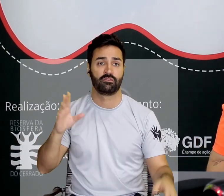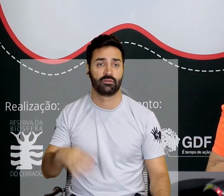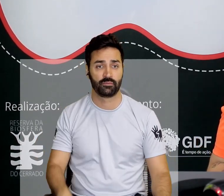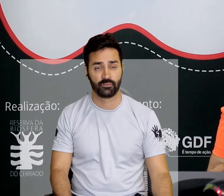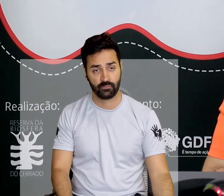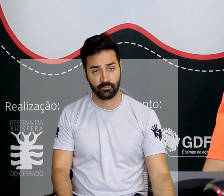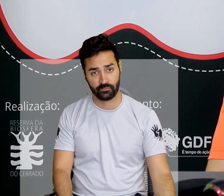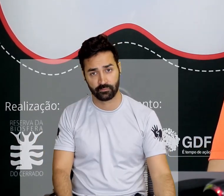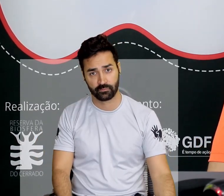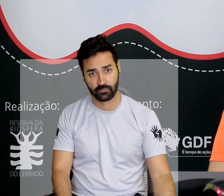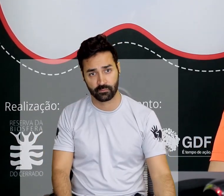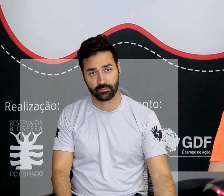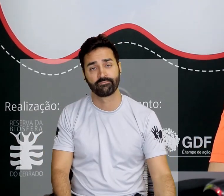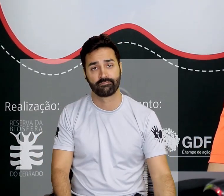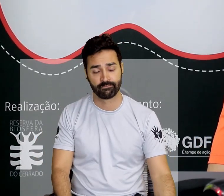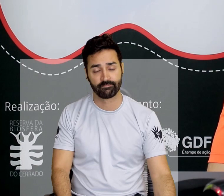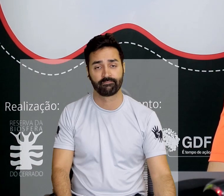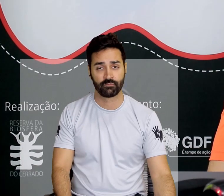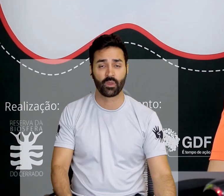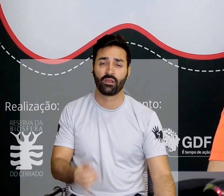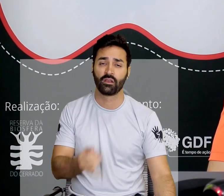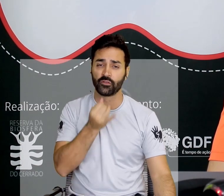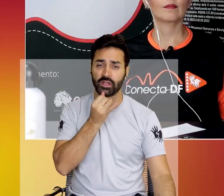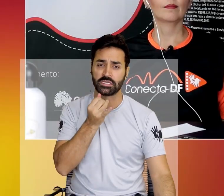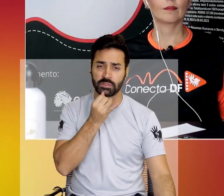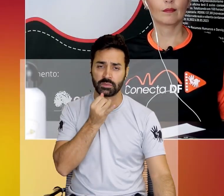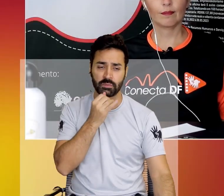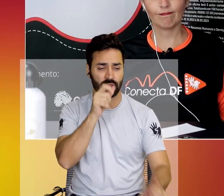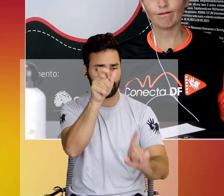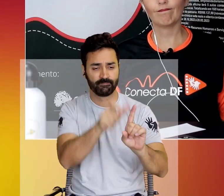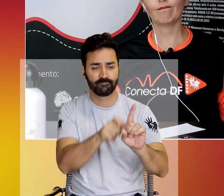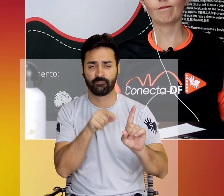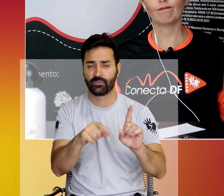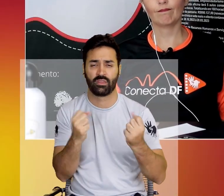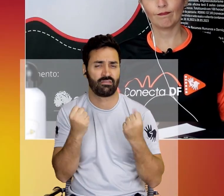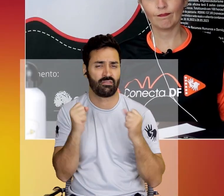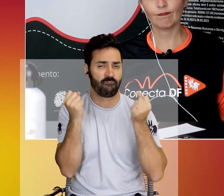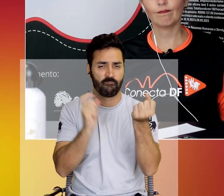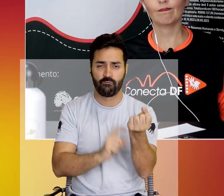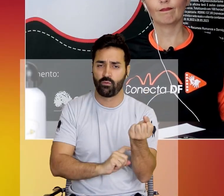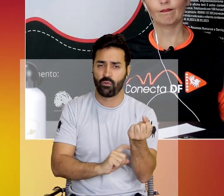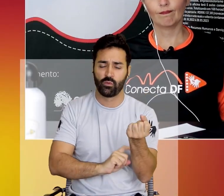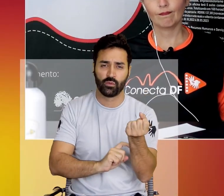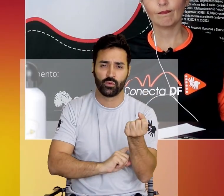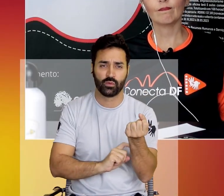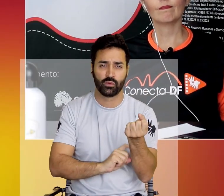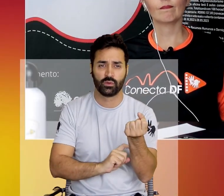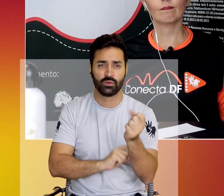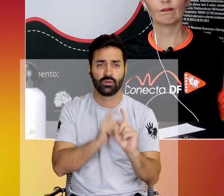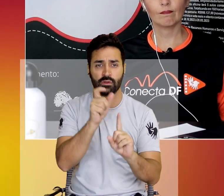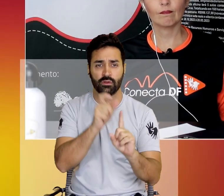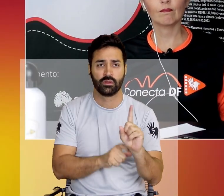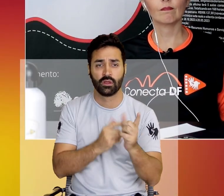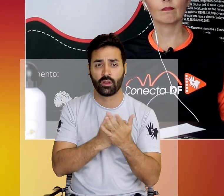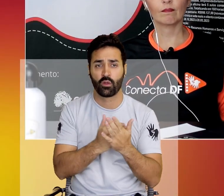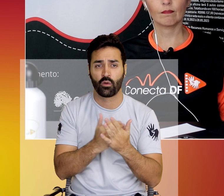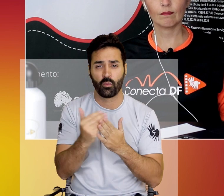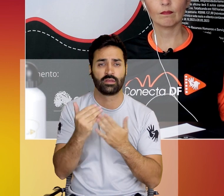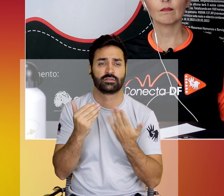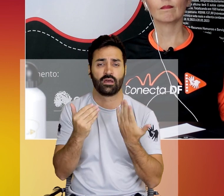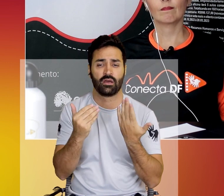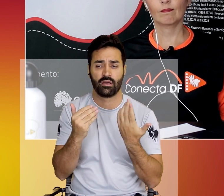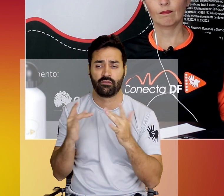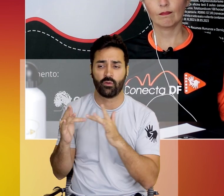E, infelizmente, assim, ela ficava muito irritada. Chegava um momento, assim, que ela começava a falar com as crianças, com os outros